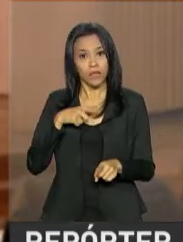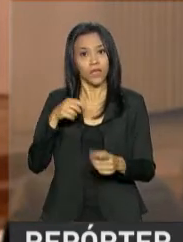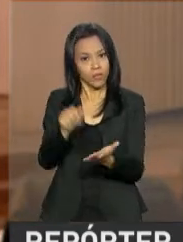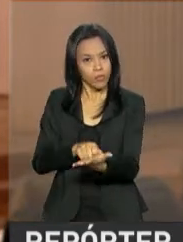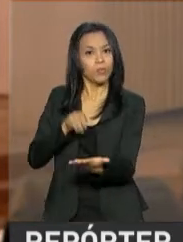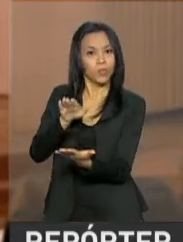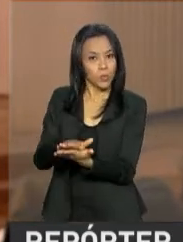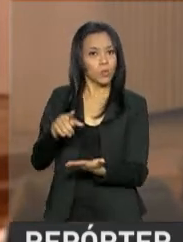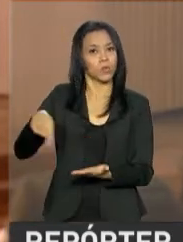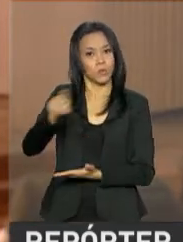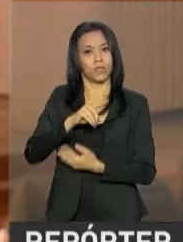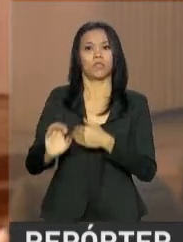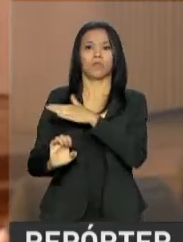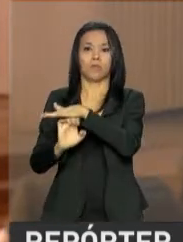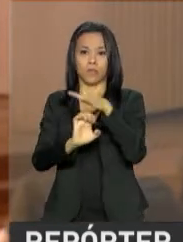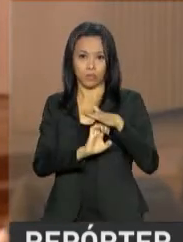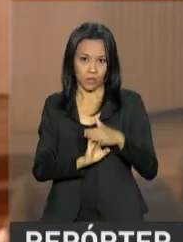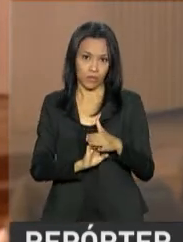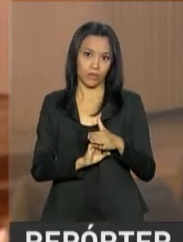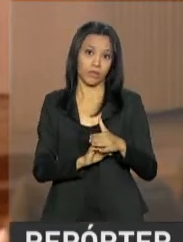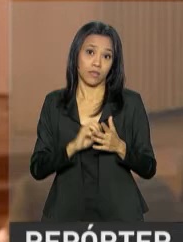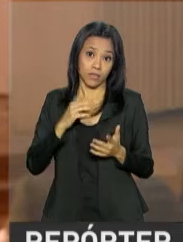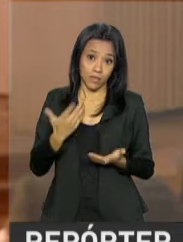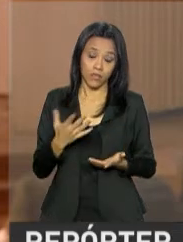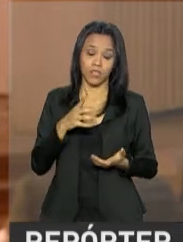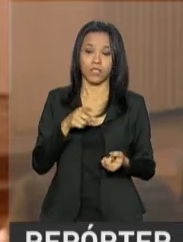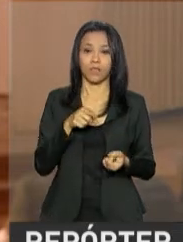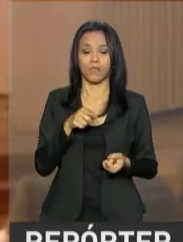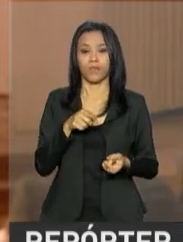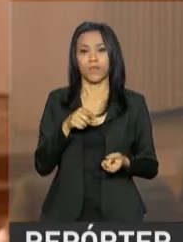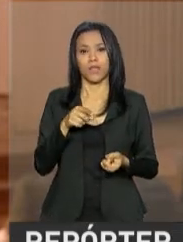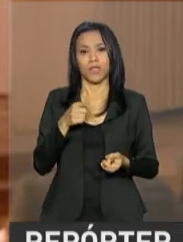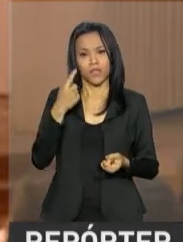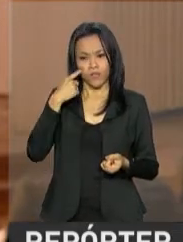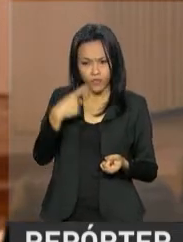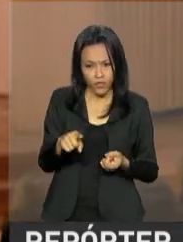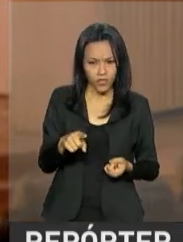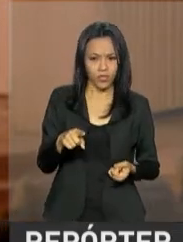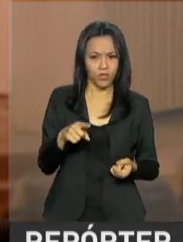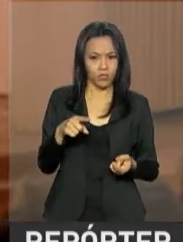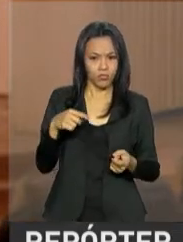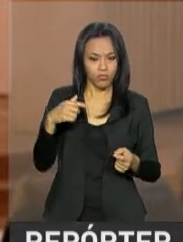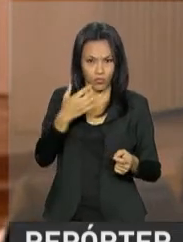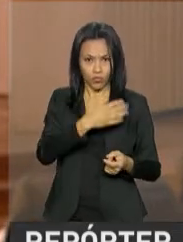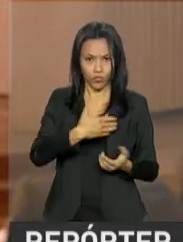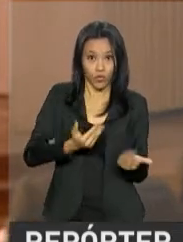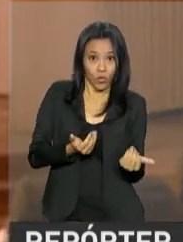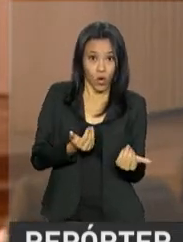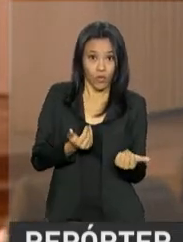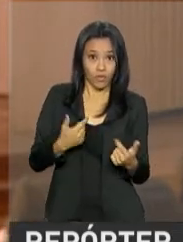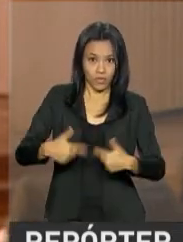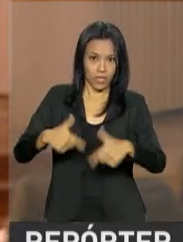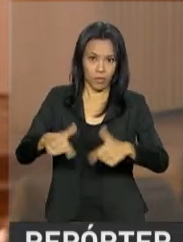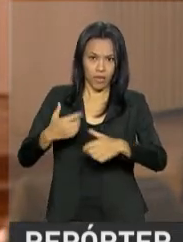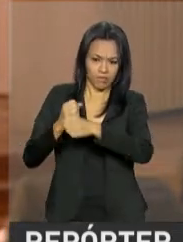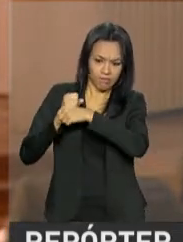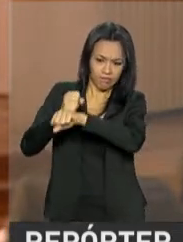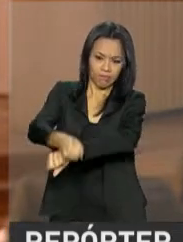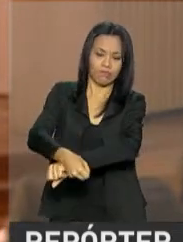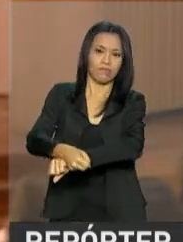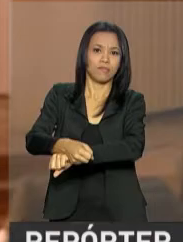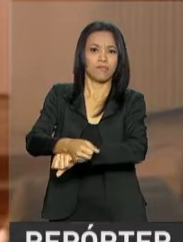da empresa seja por via da inserção do jovem é encontrado em situação de trabalho infantil e de outros jovens também é